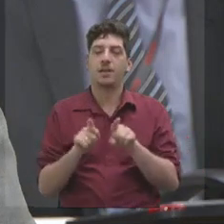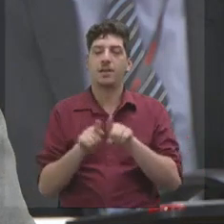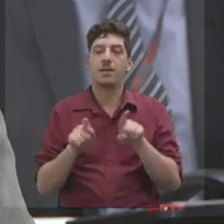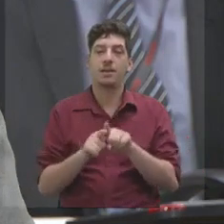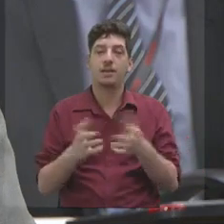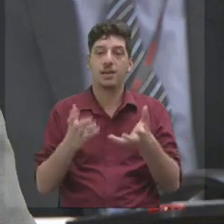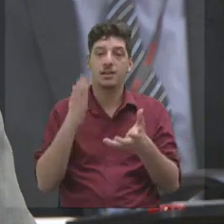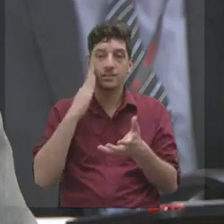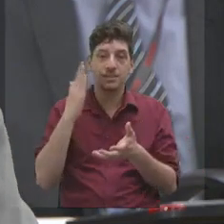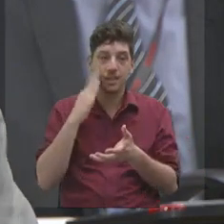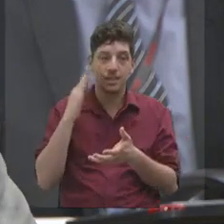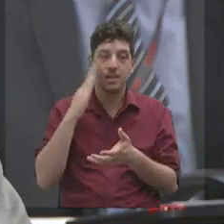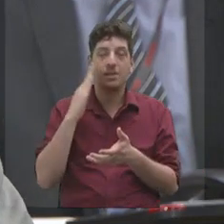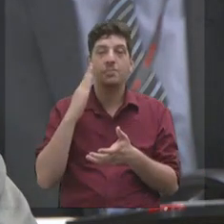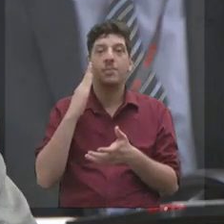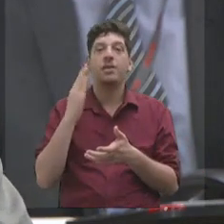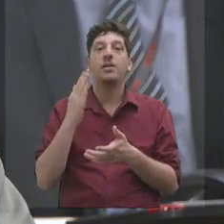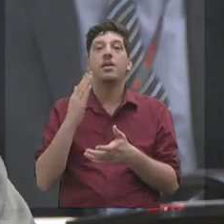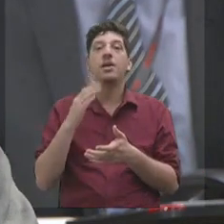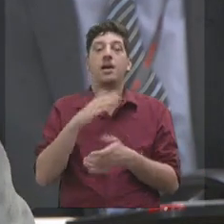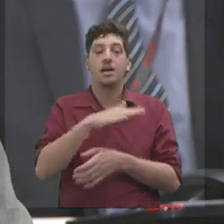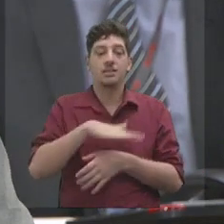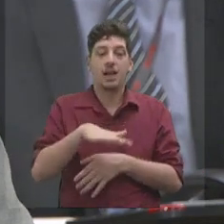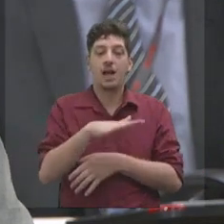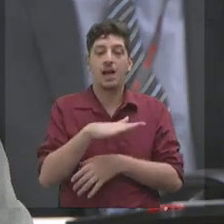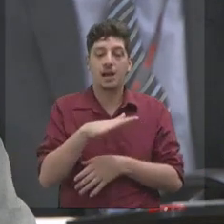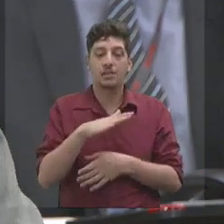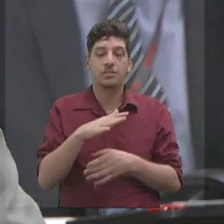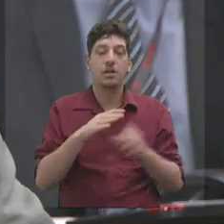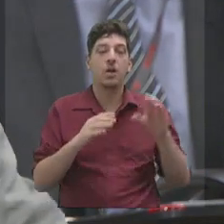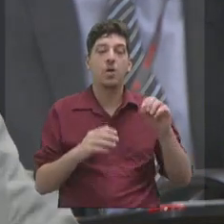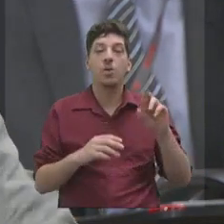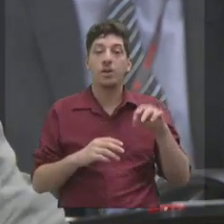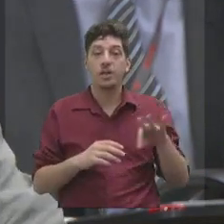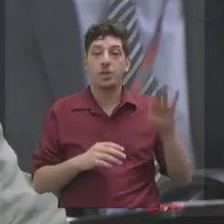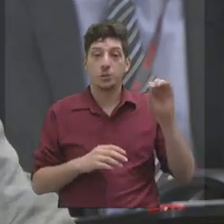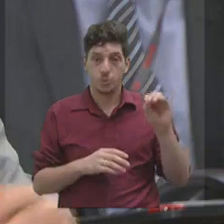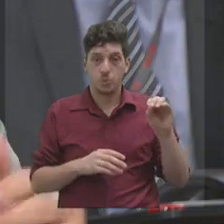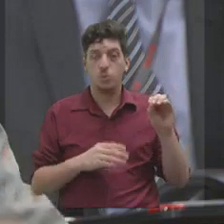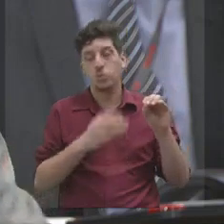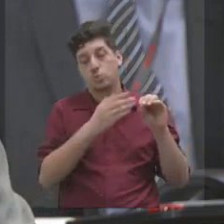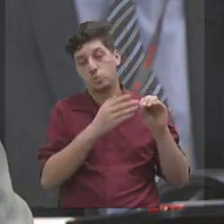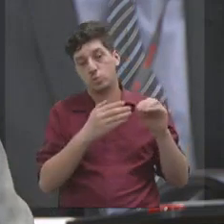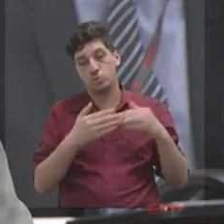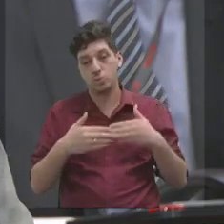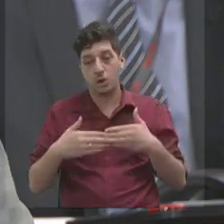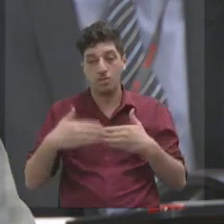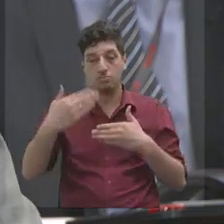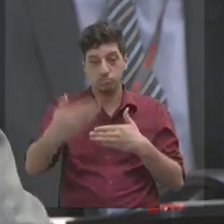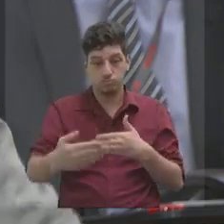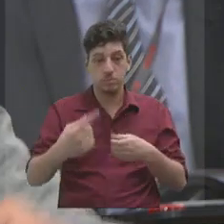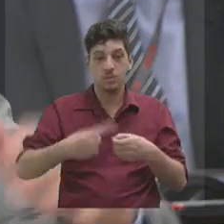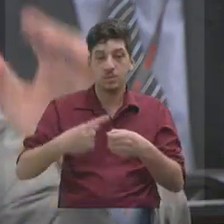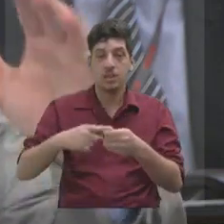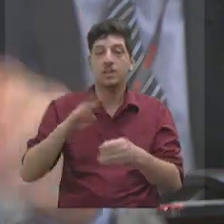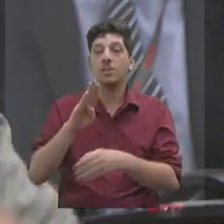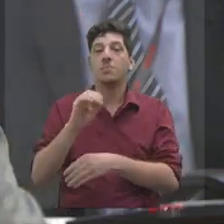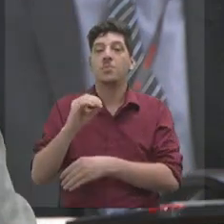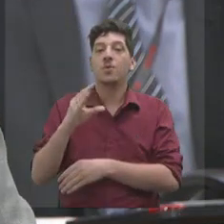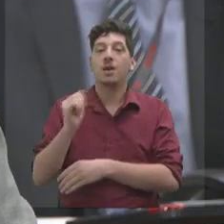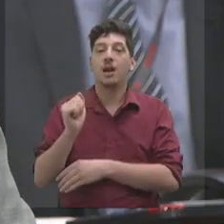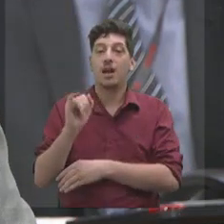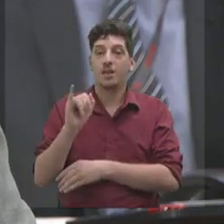vli o trecho que liga né Corinto passando pela nossa Bocaiuva Montes Claros